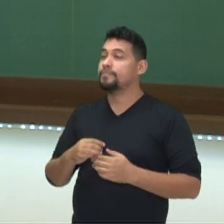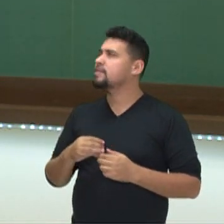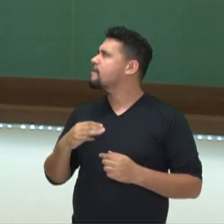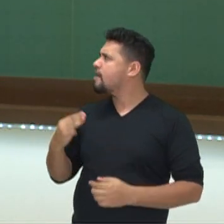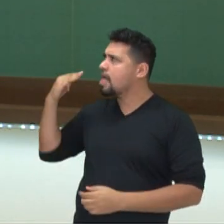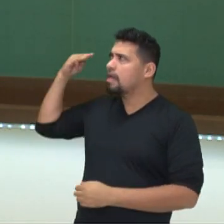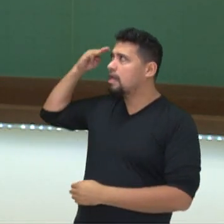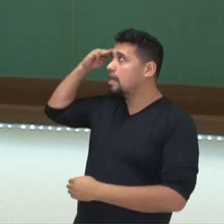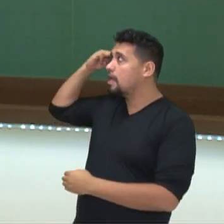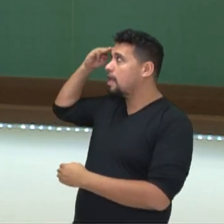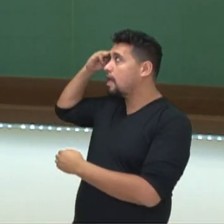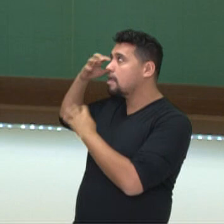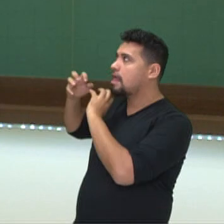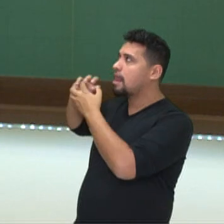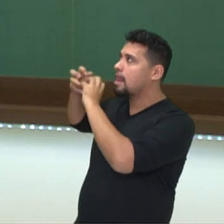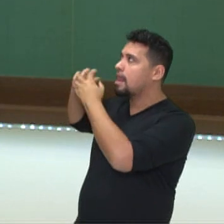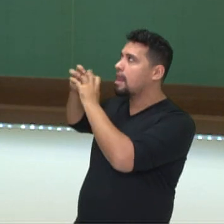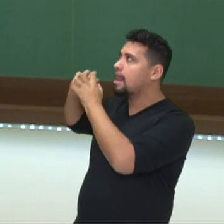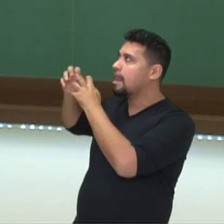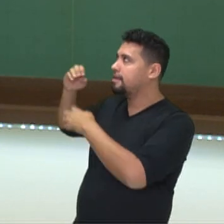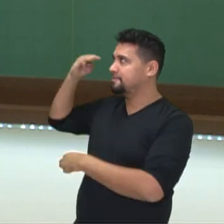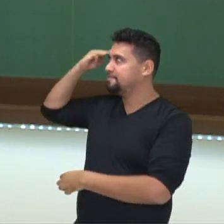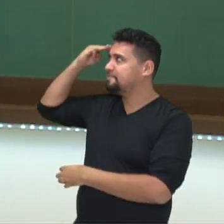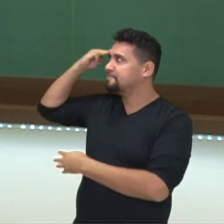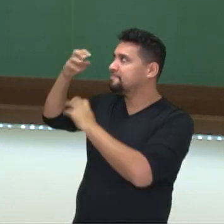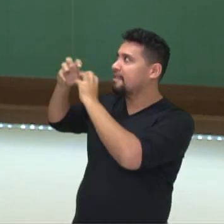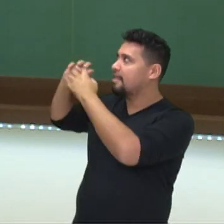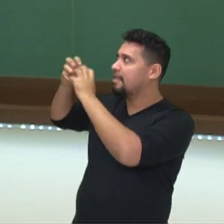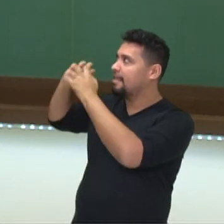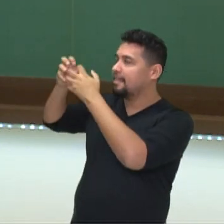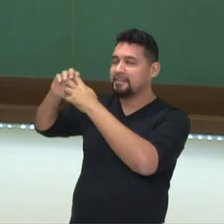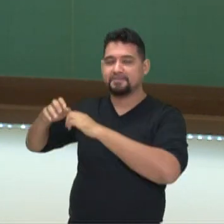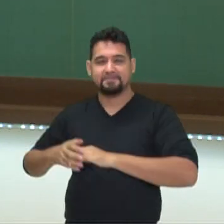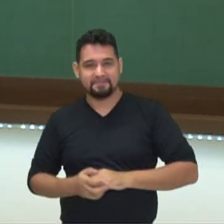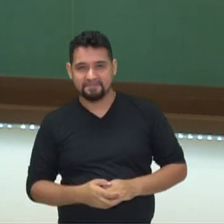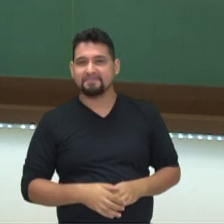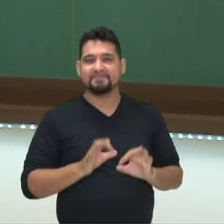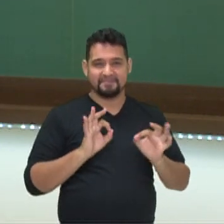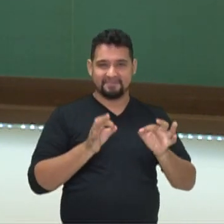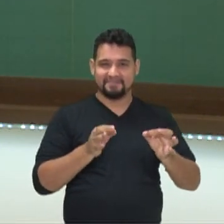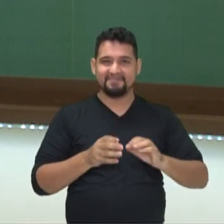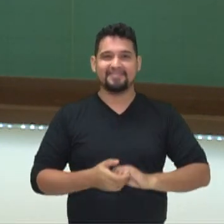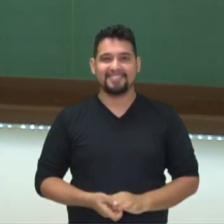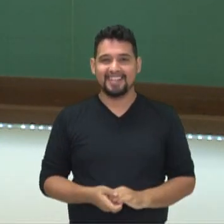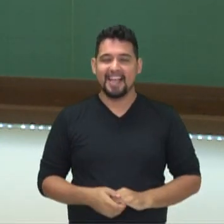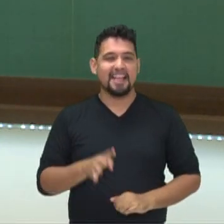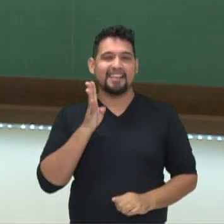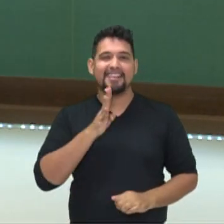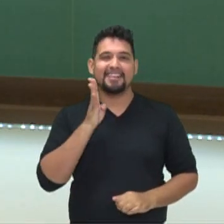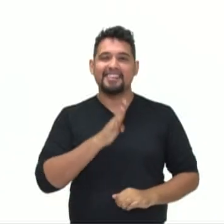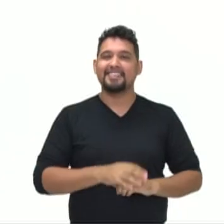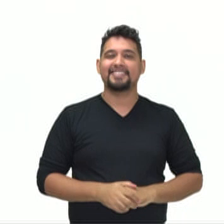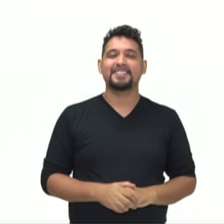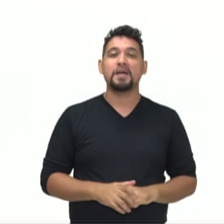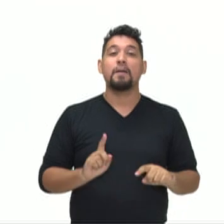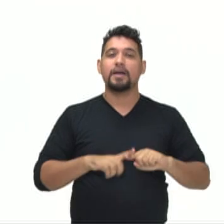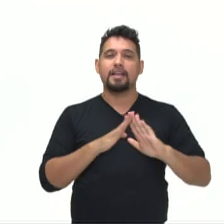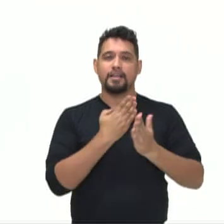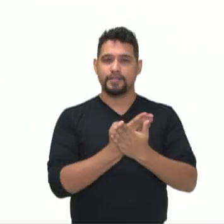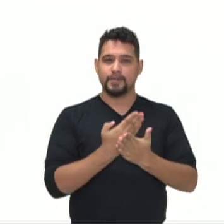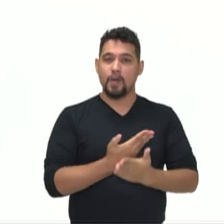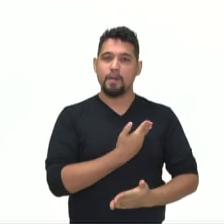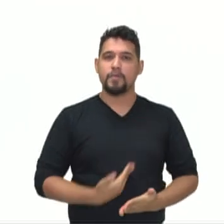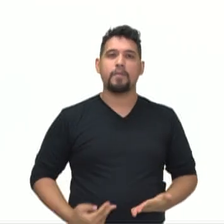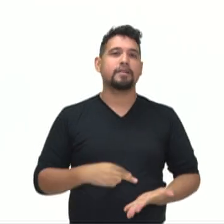a mente para funcionar. A mente para funcionar, muito bem, legal. Na escola pública é